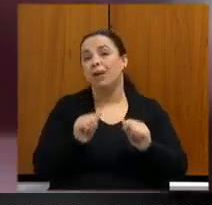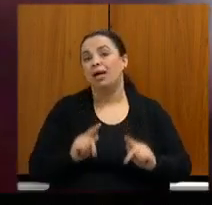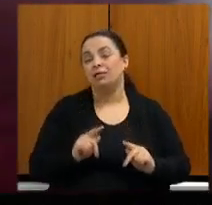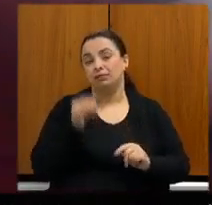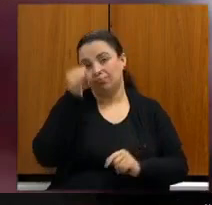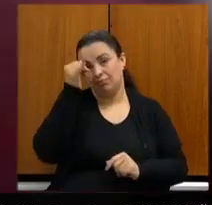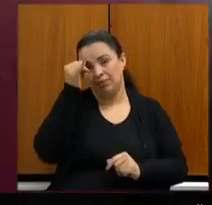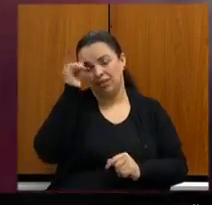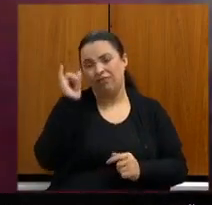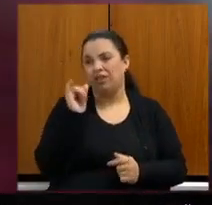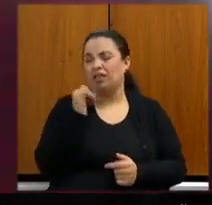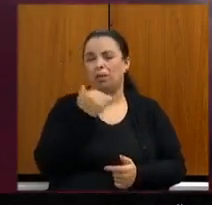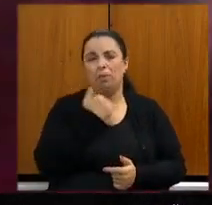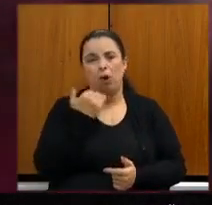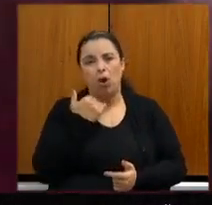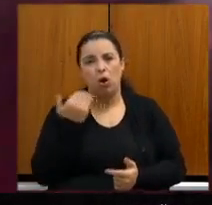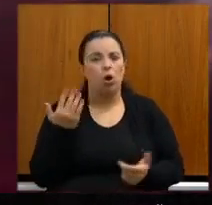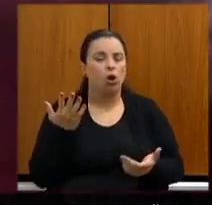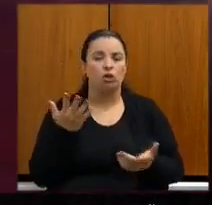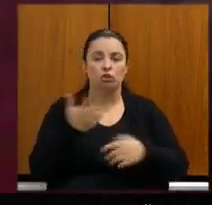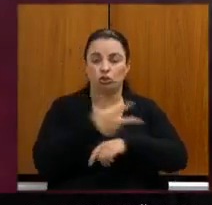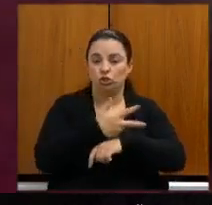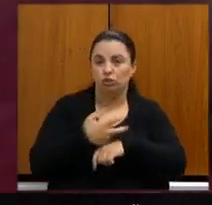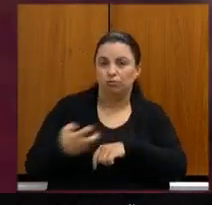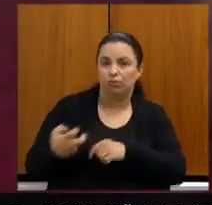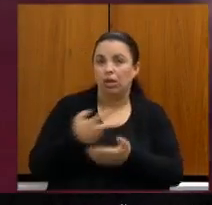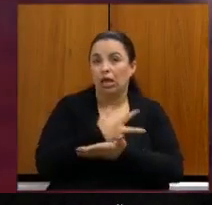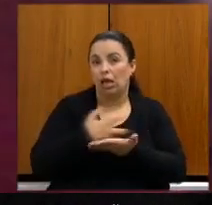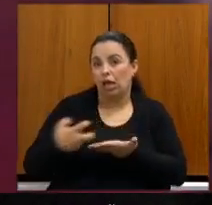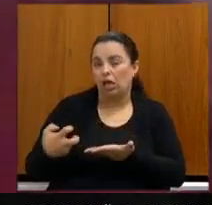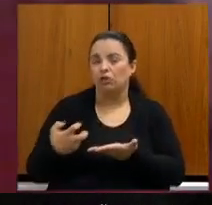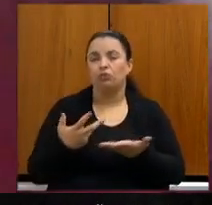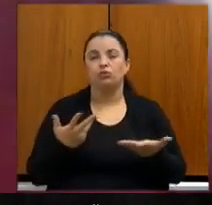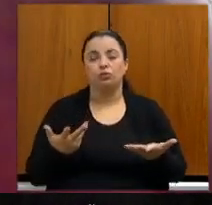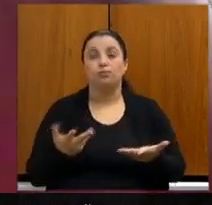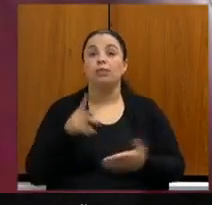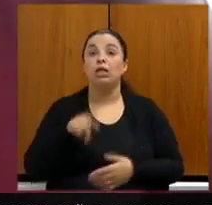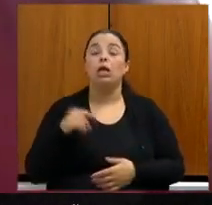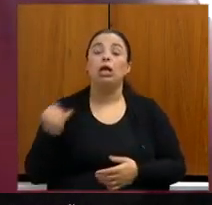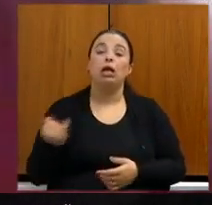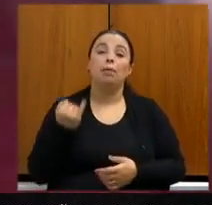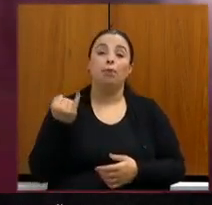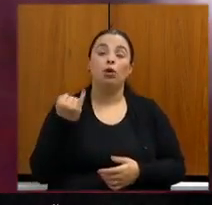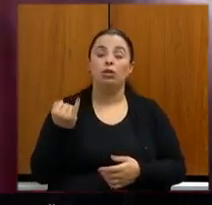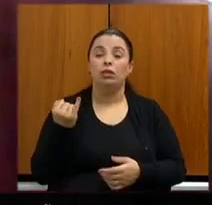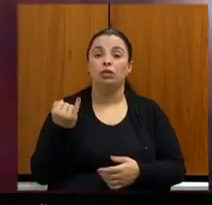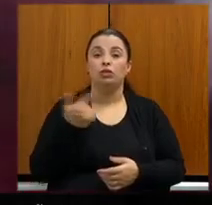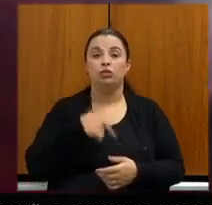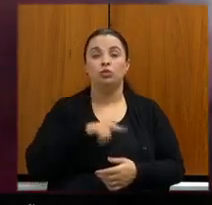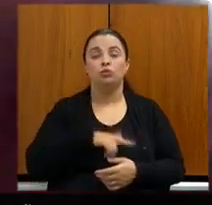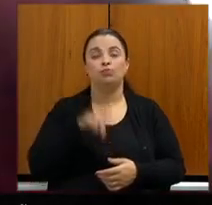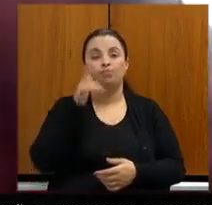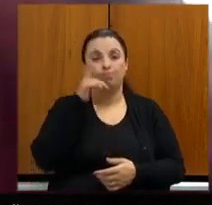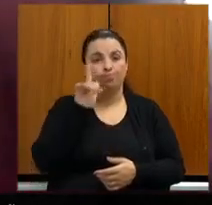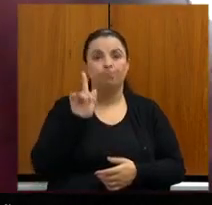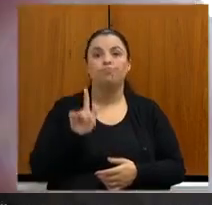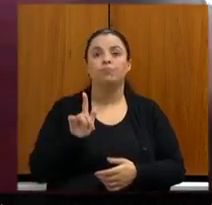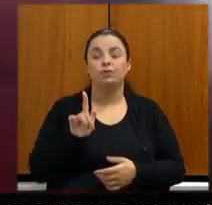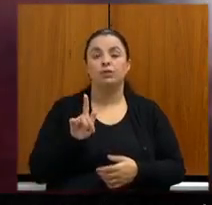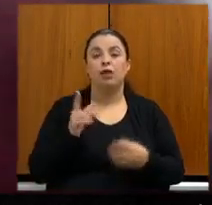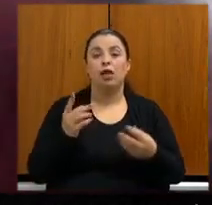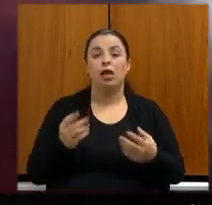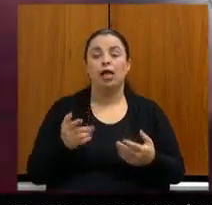muitas mortes Neve esteja enfim é muito importante né que a gente consiga